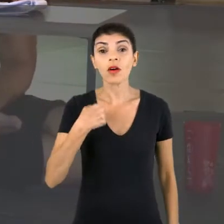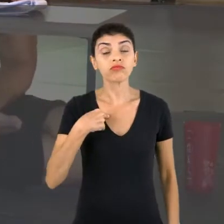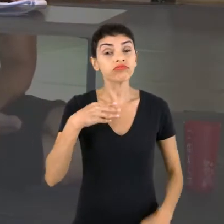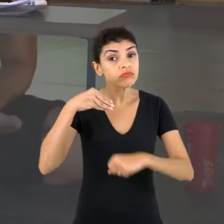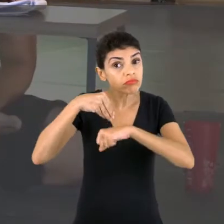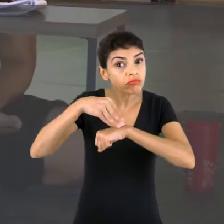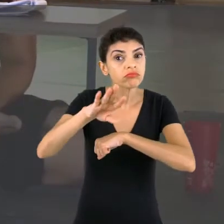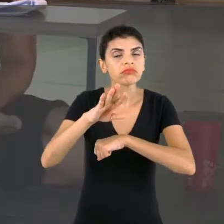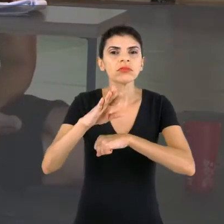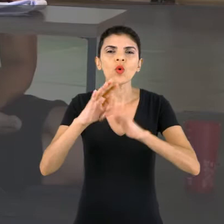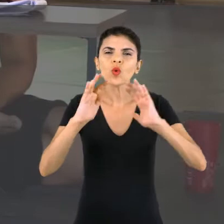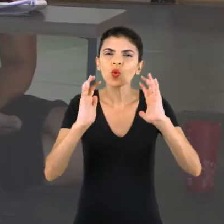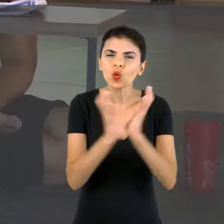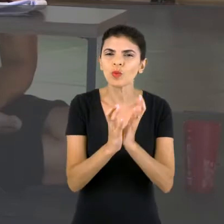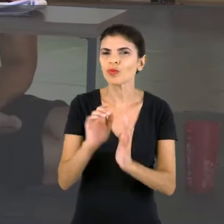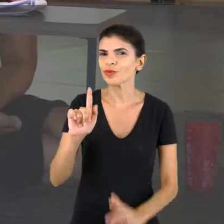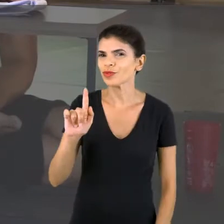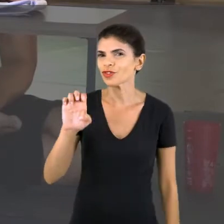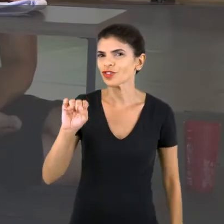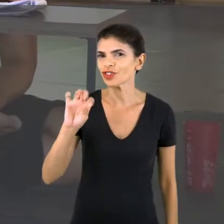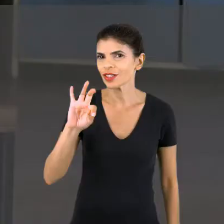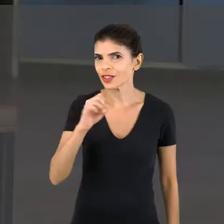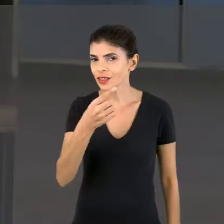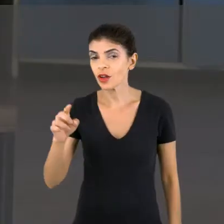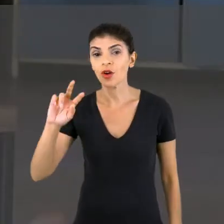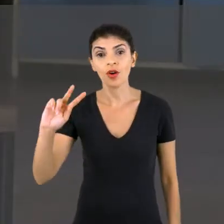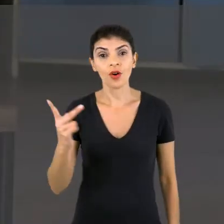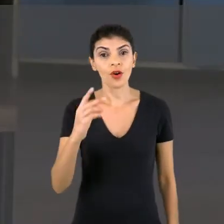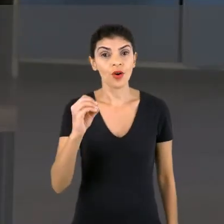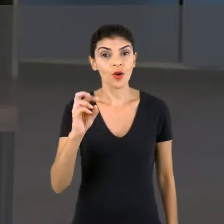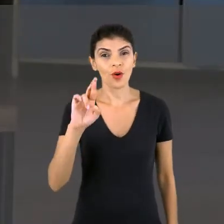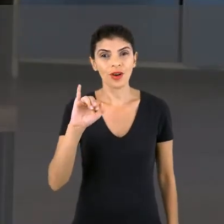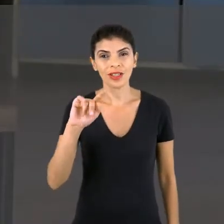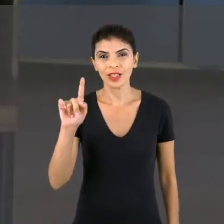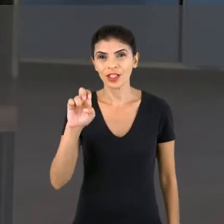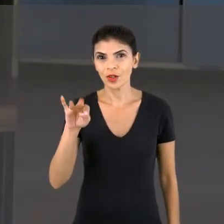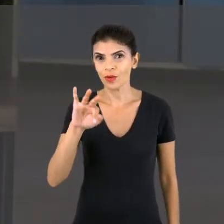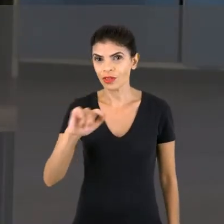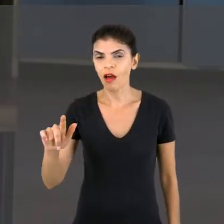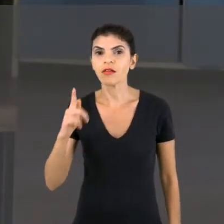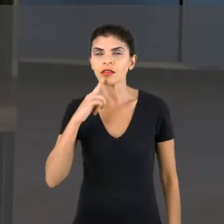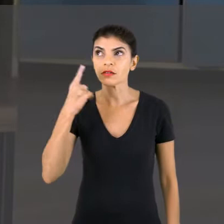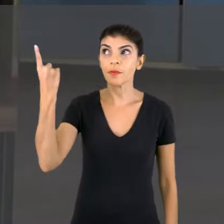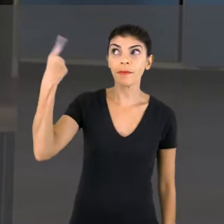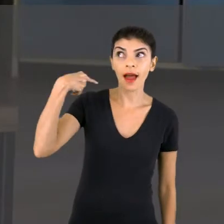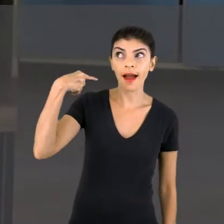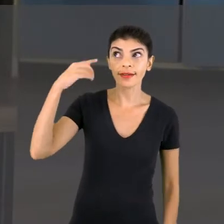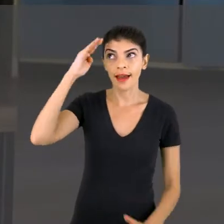quando a gente está falando de uma gestão horizontal, como é o nosso caso. Se é uma gestão hierárquica, aí